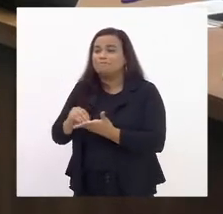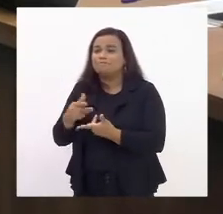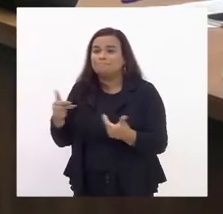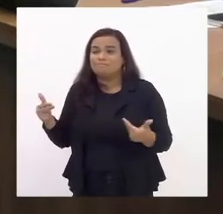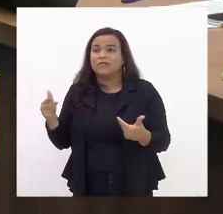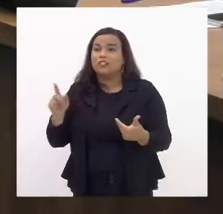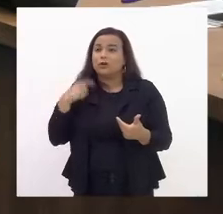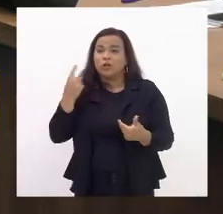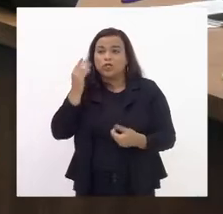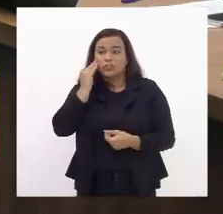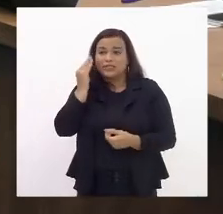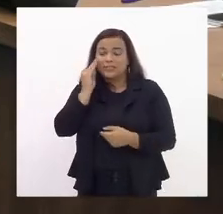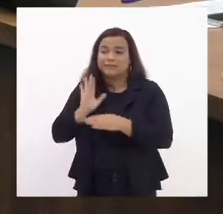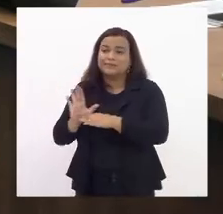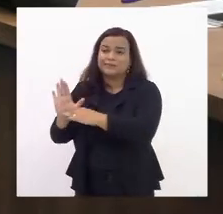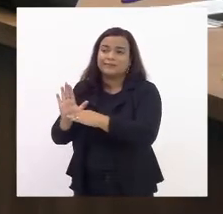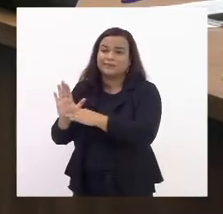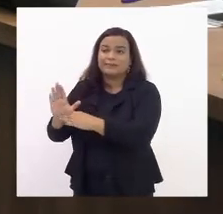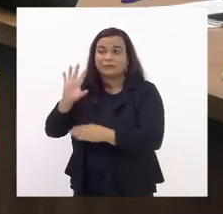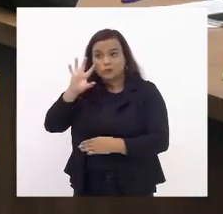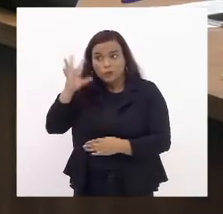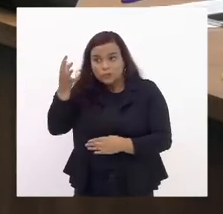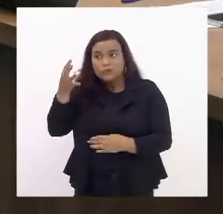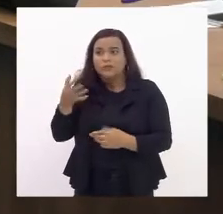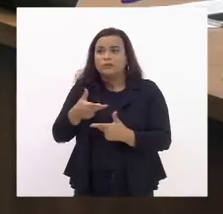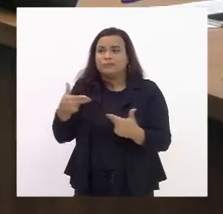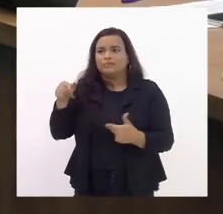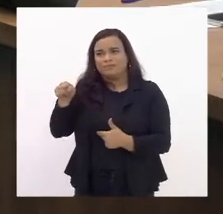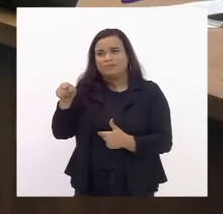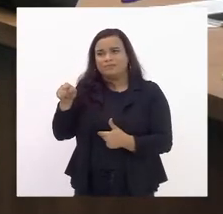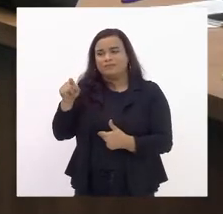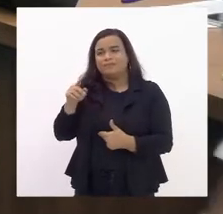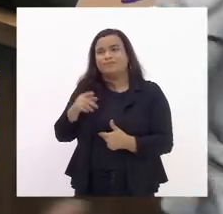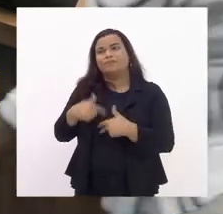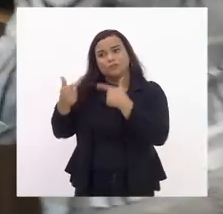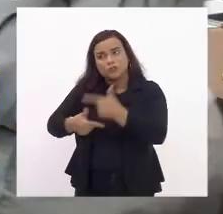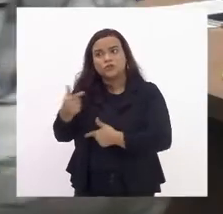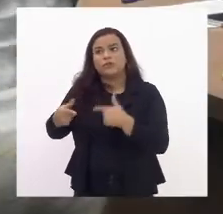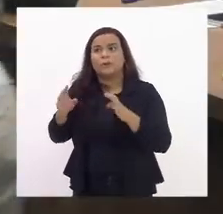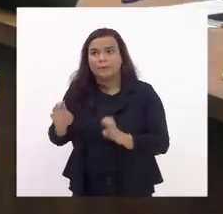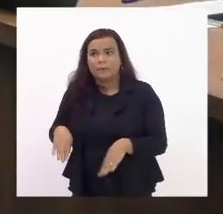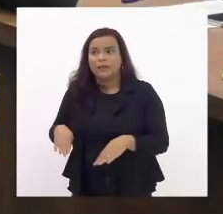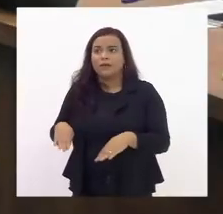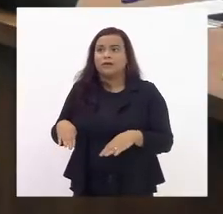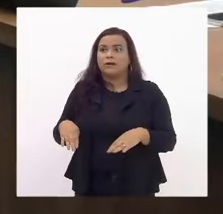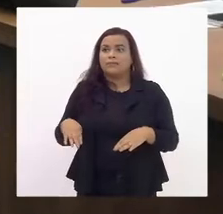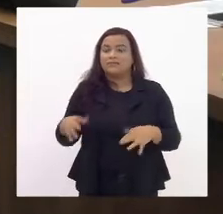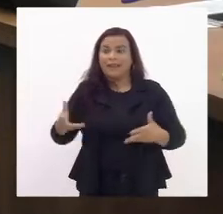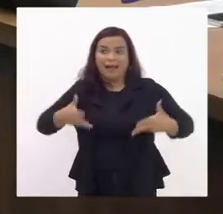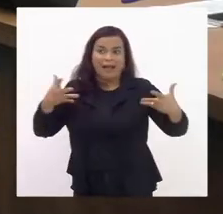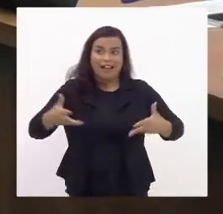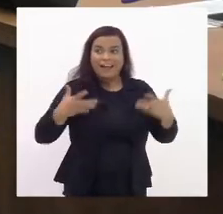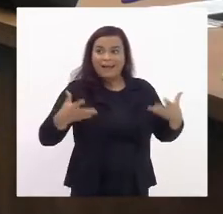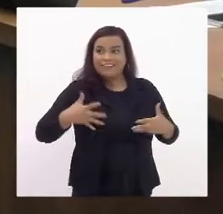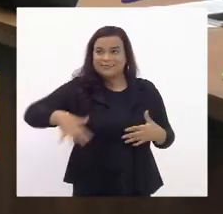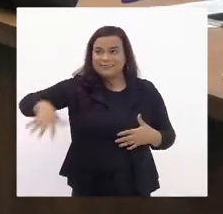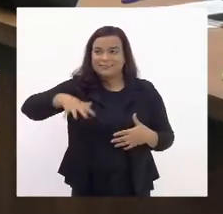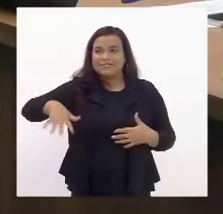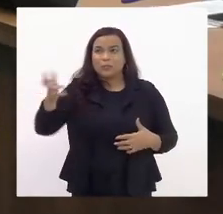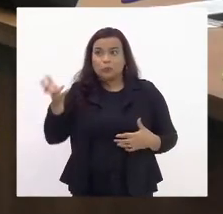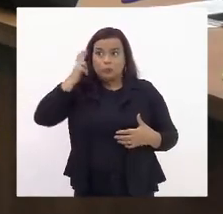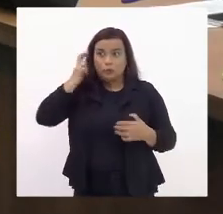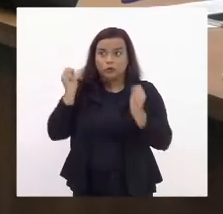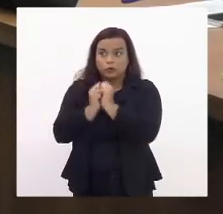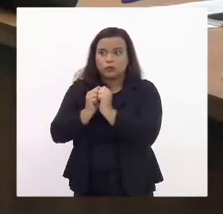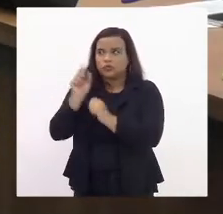a tentar contribuir com uma solução para essa situação funcional dos animadores culturais. Então, junto com o deputado